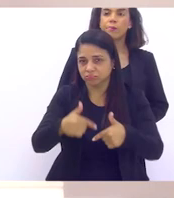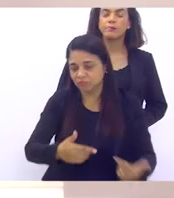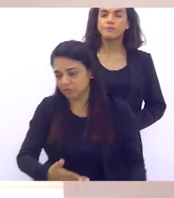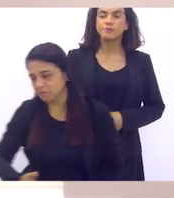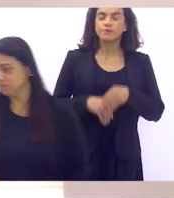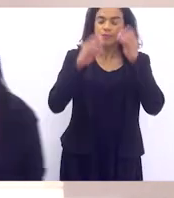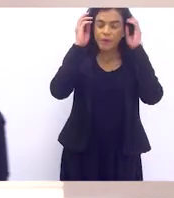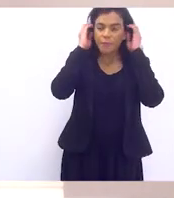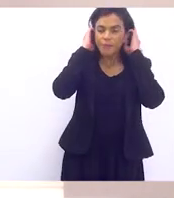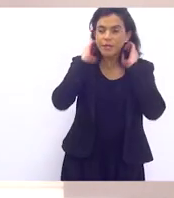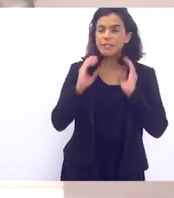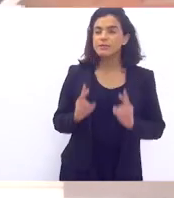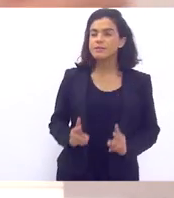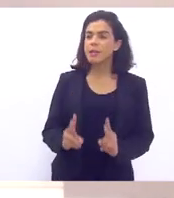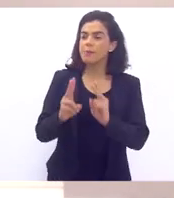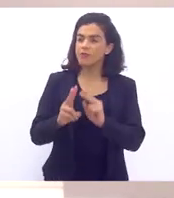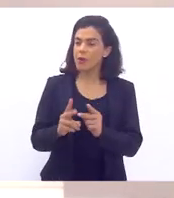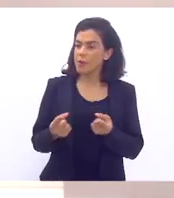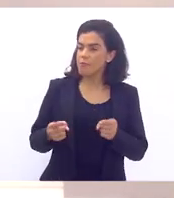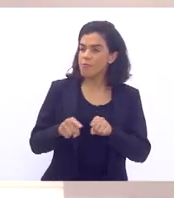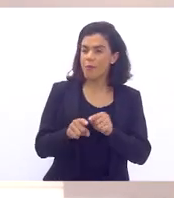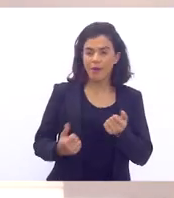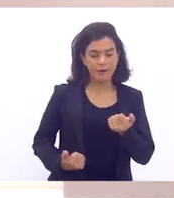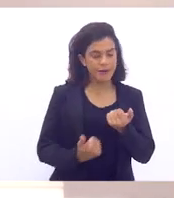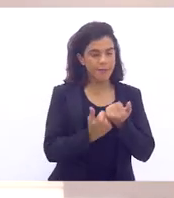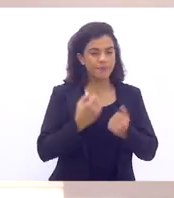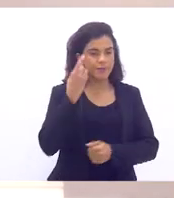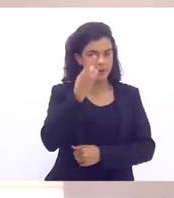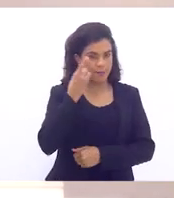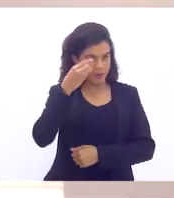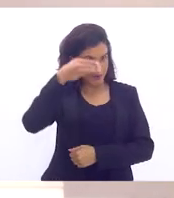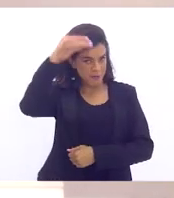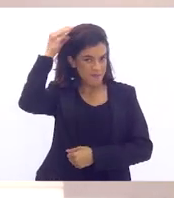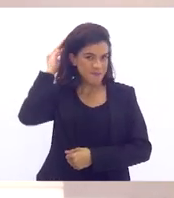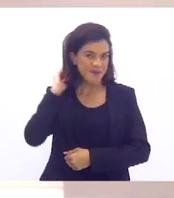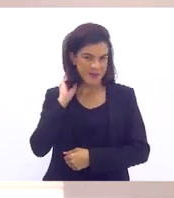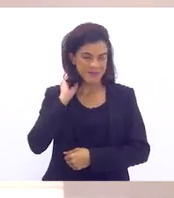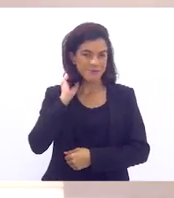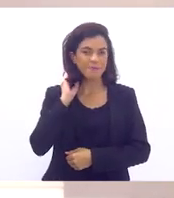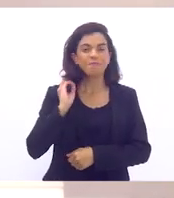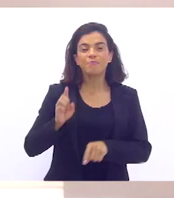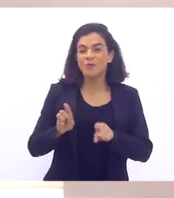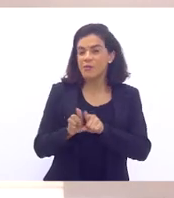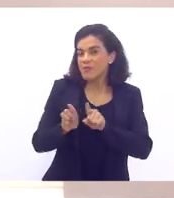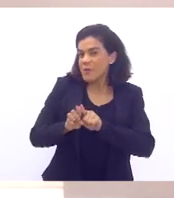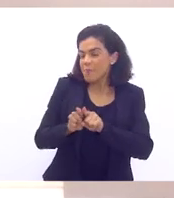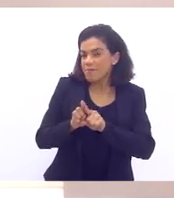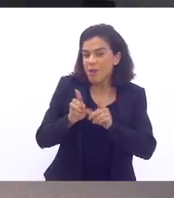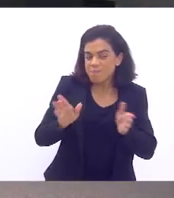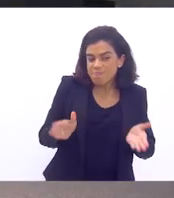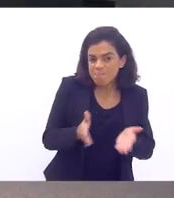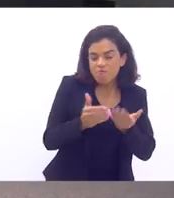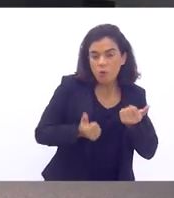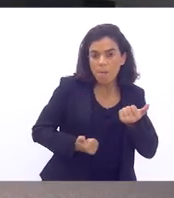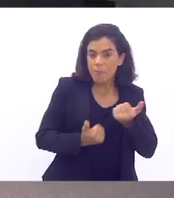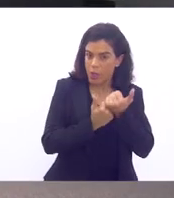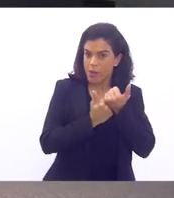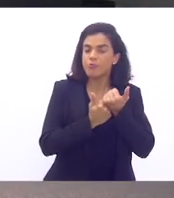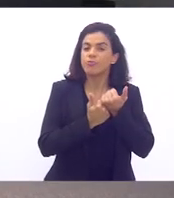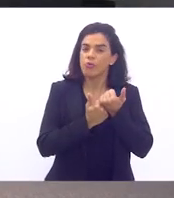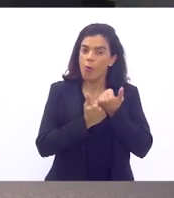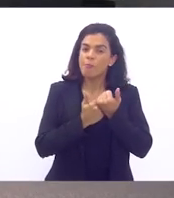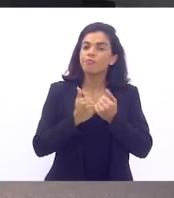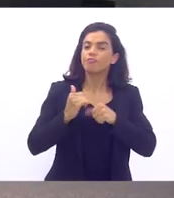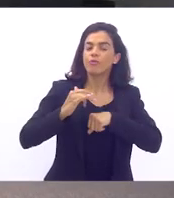sempre foi um grande aliado do então Deputado mais Pacheco e também entusiasta no seu mandato de vereador as